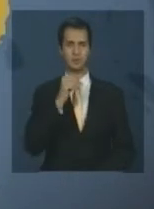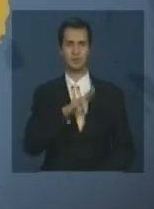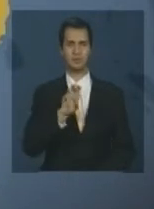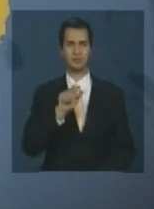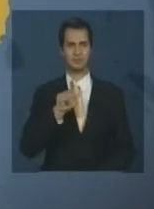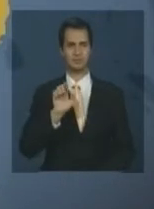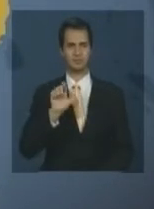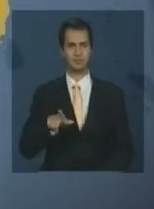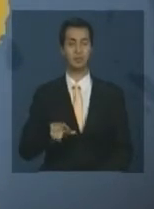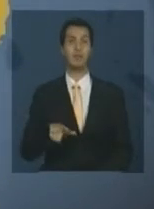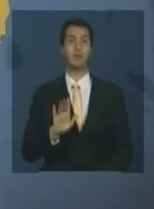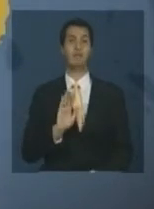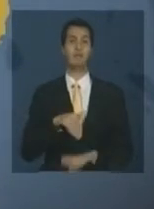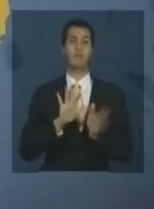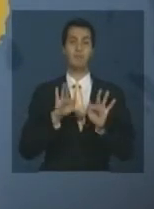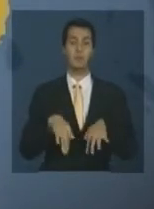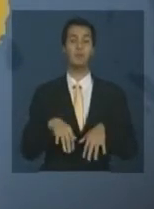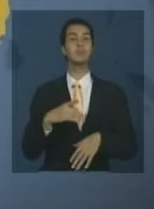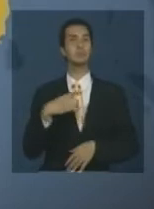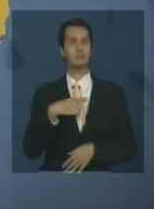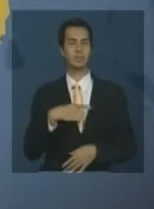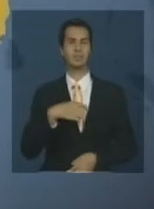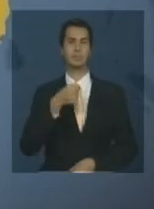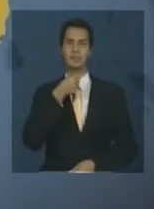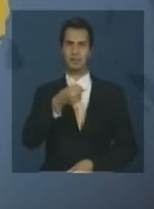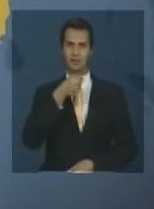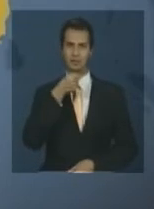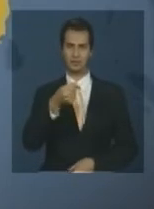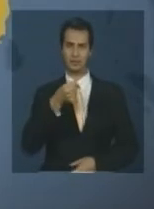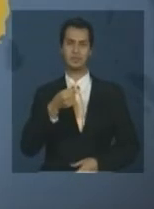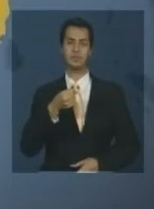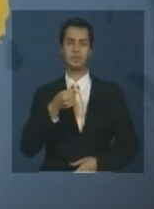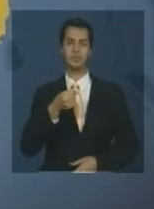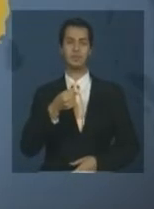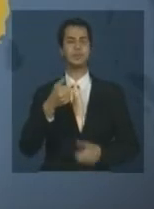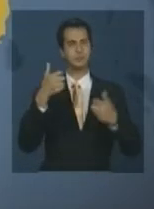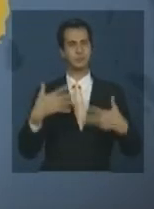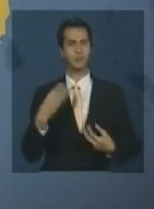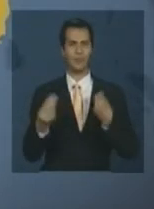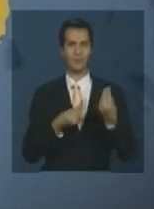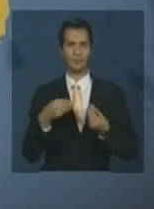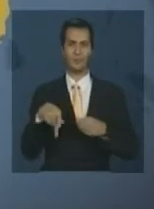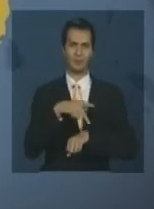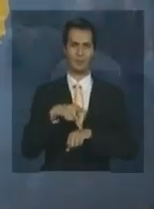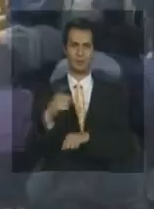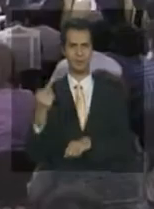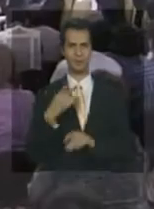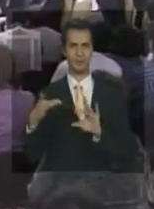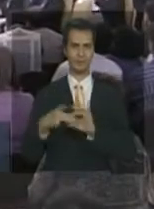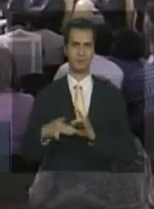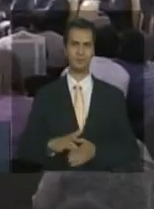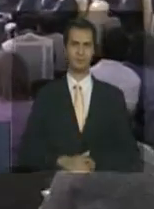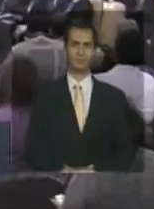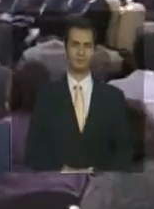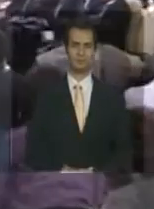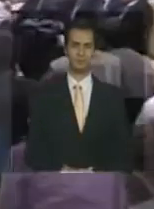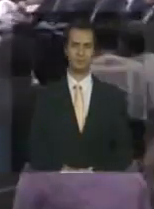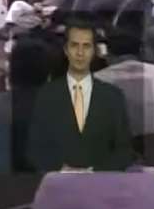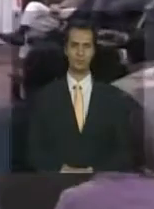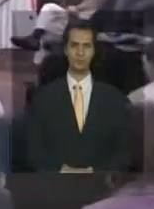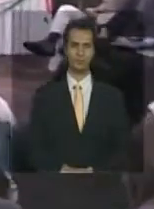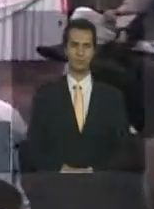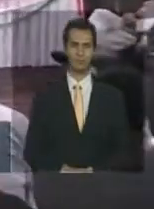Ao final, fez uma declaração à imprensa destacando a parceria entre os dois países. Acompanhe. Com grande